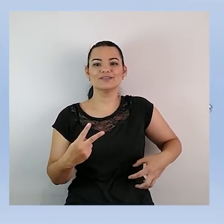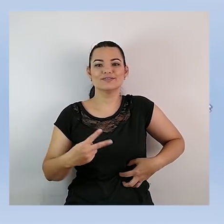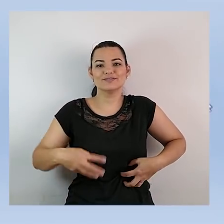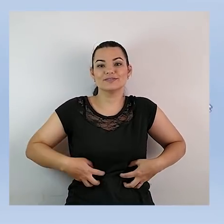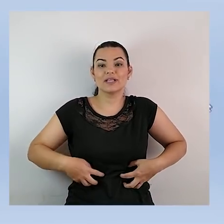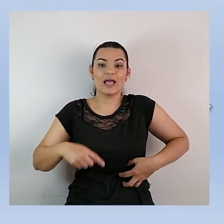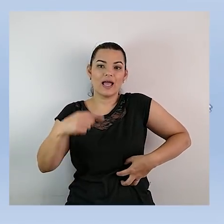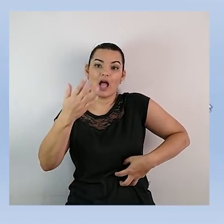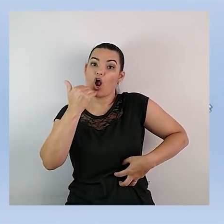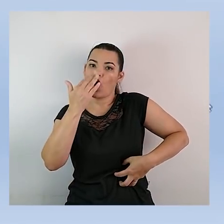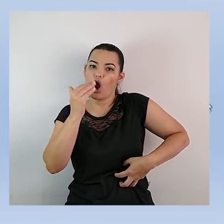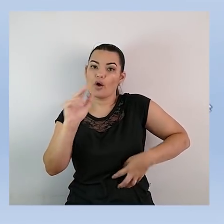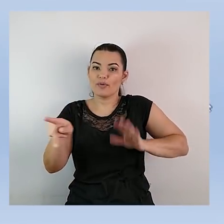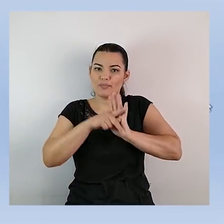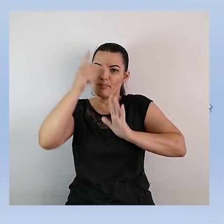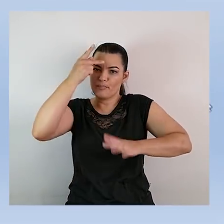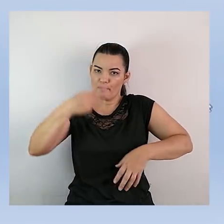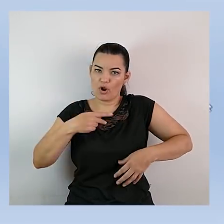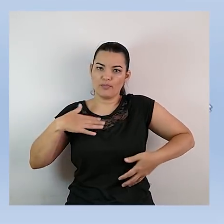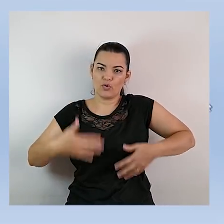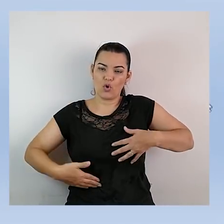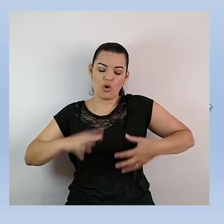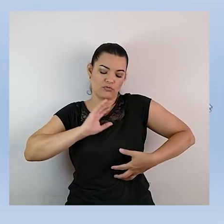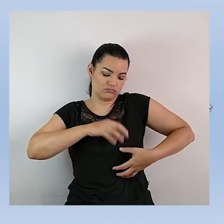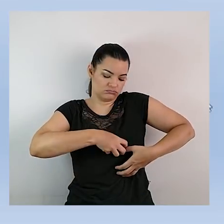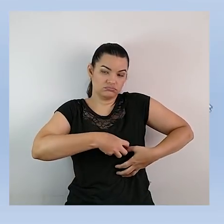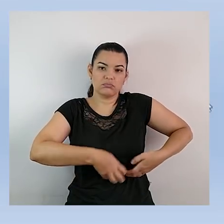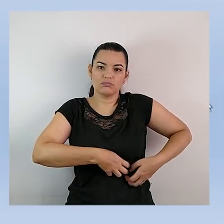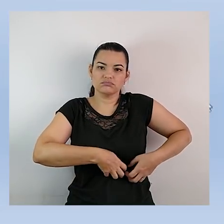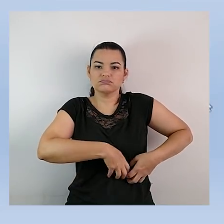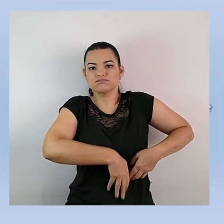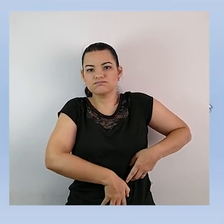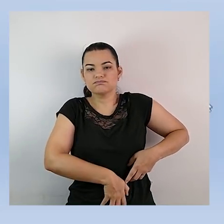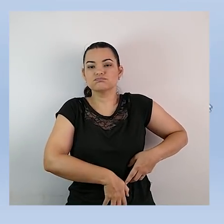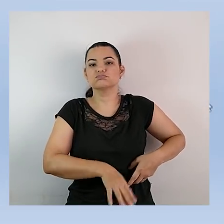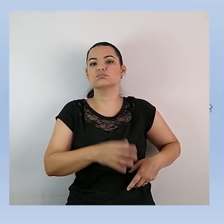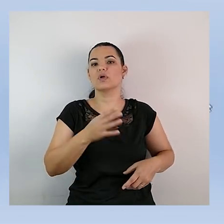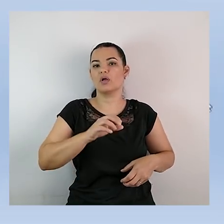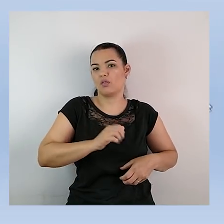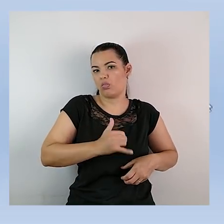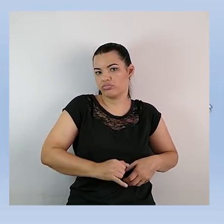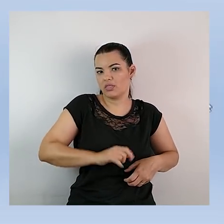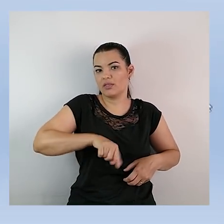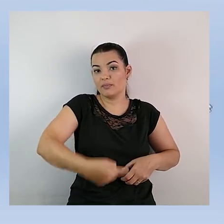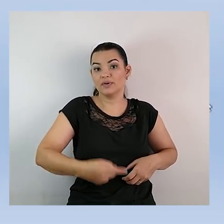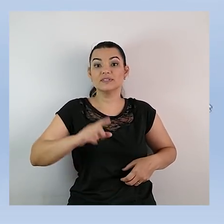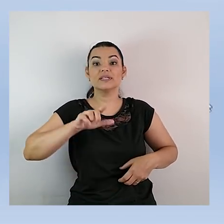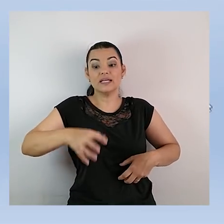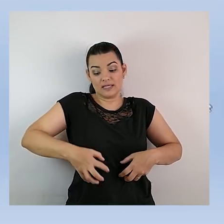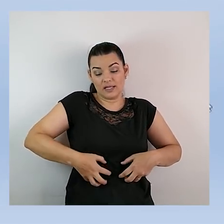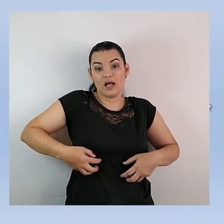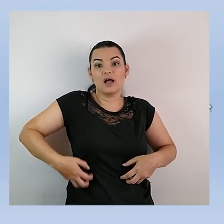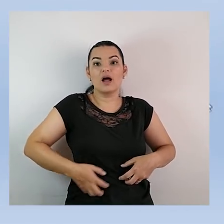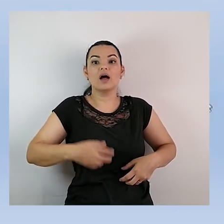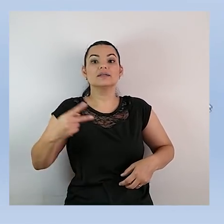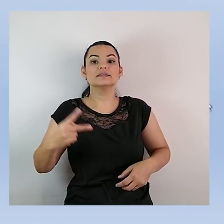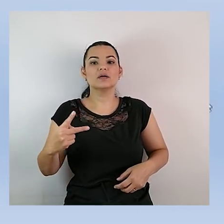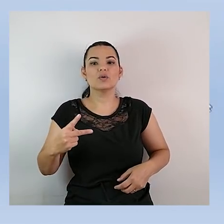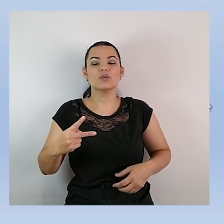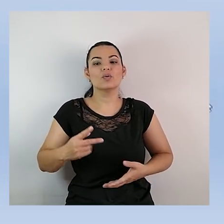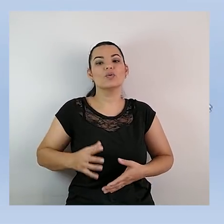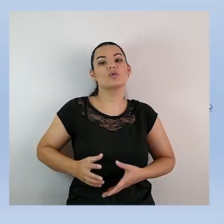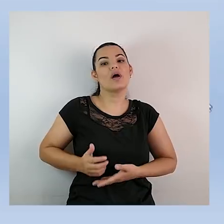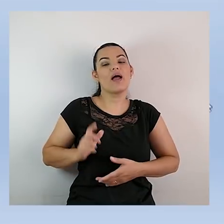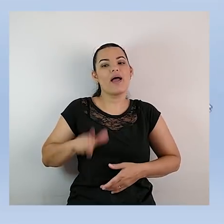de digestão dela, e um outro estômago que ela vai armazenar o alimento para levar para o formigueiro, para servir